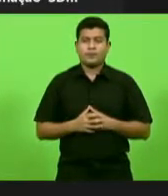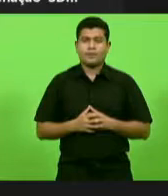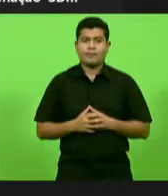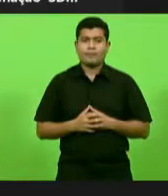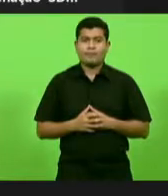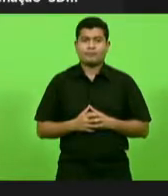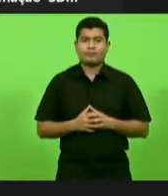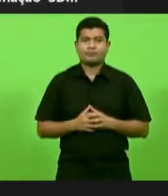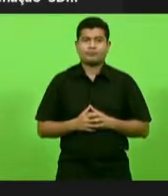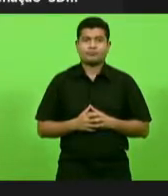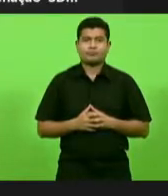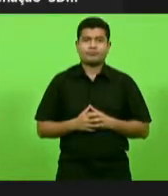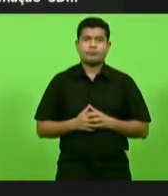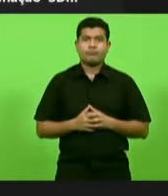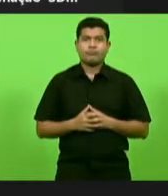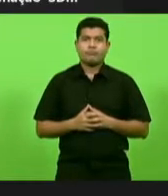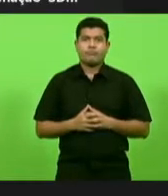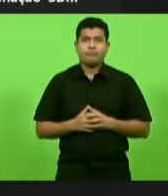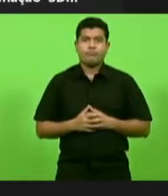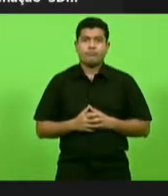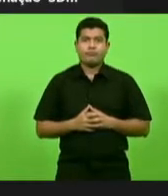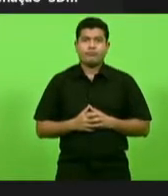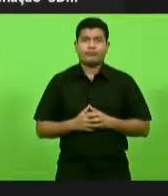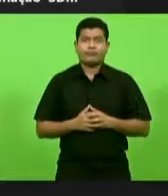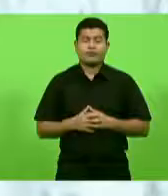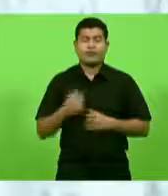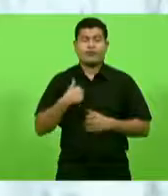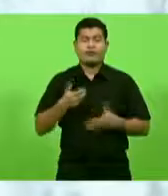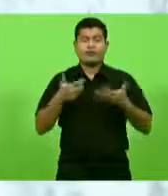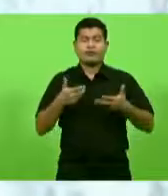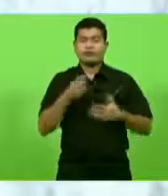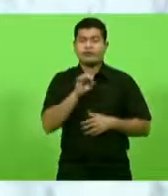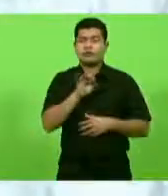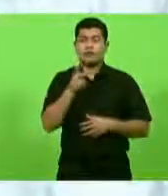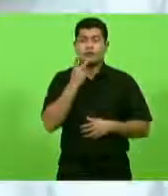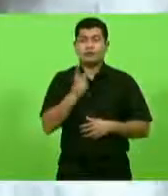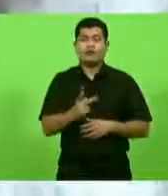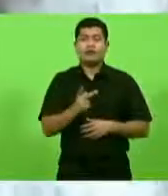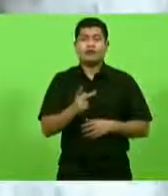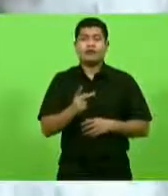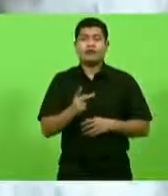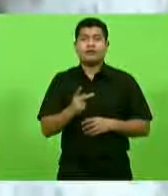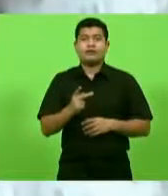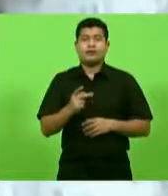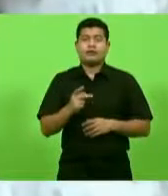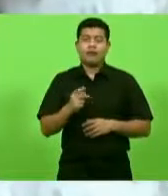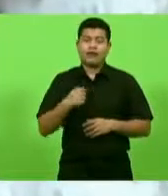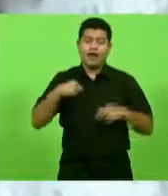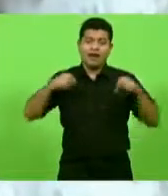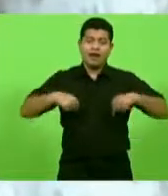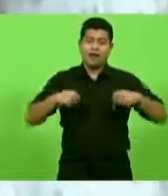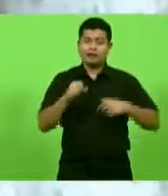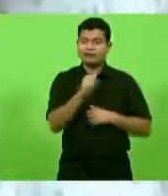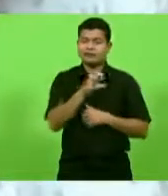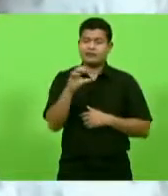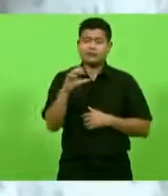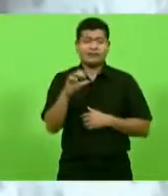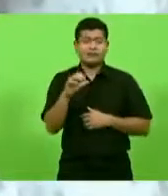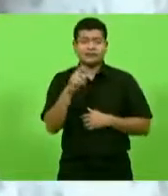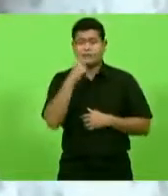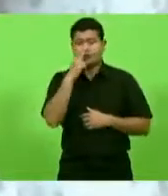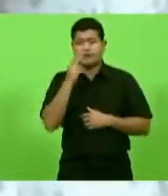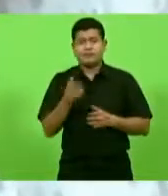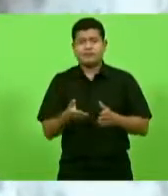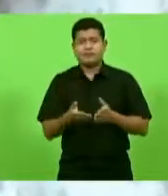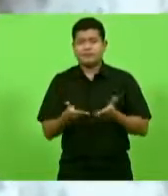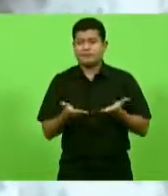Isso, meu. Não, só queria dizer aos colegas assim, entende? Pobre de Santa Catarina, ter que financiar o